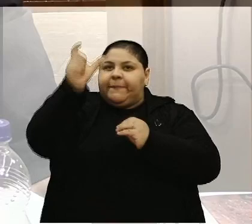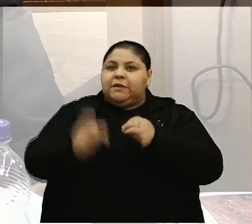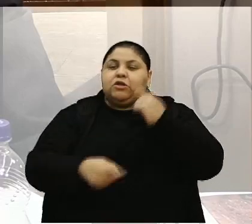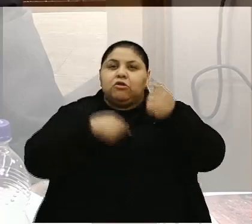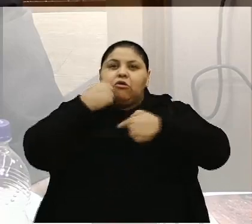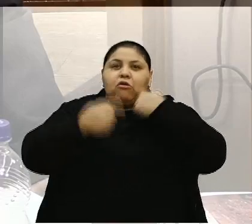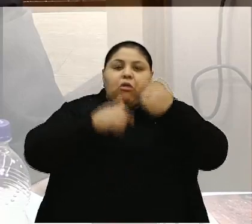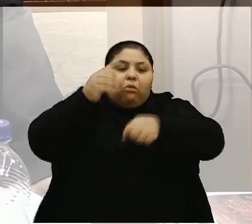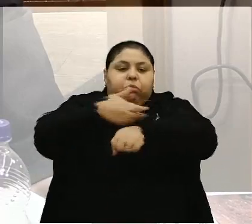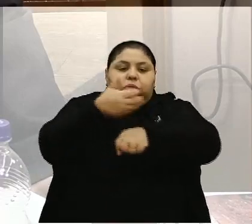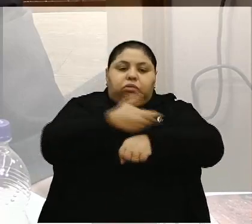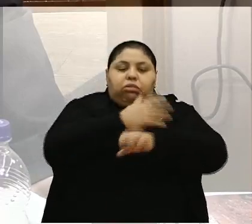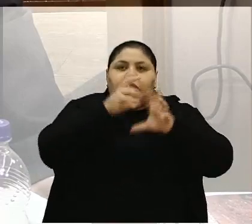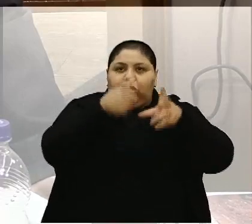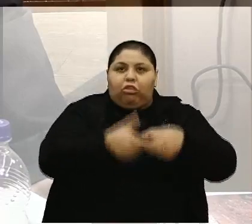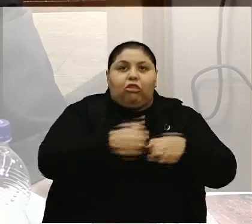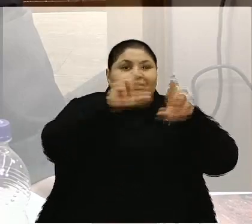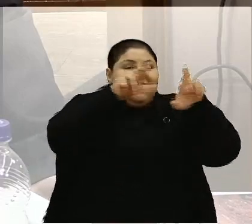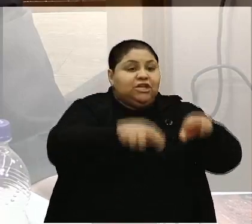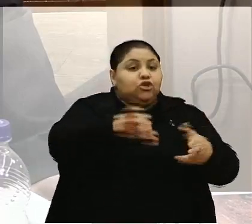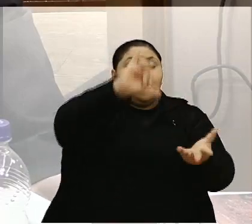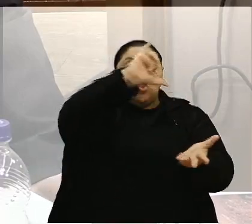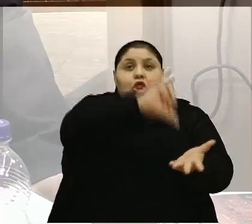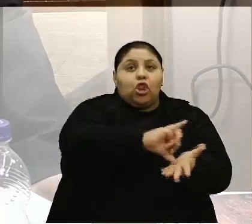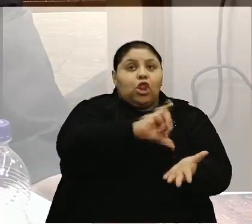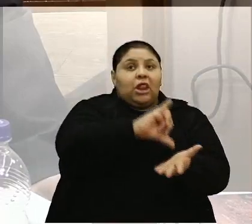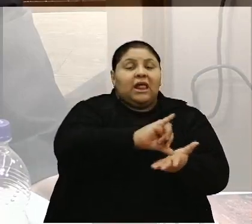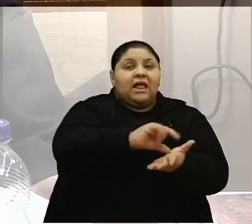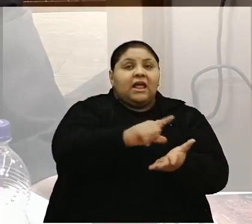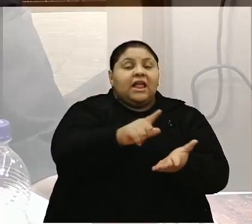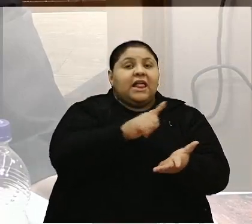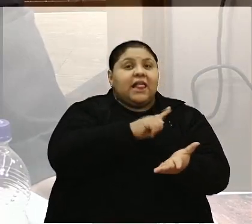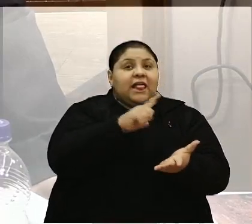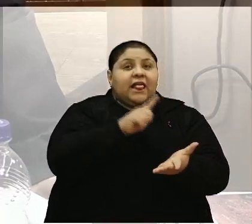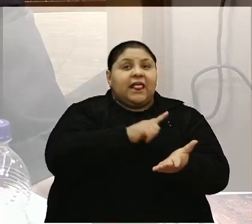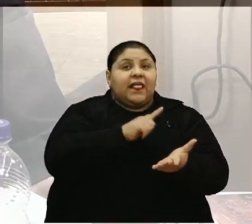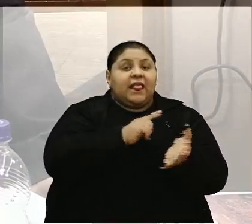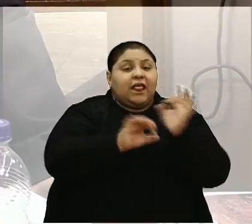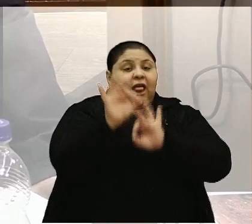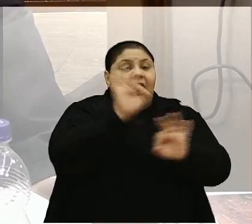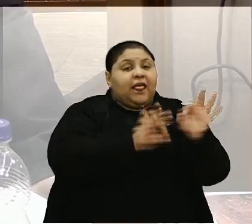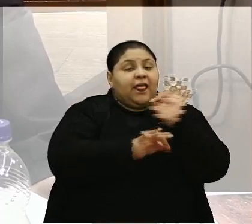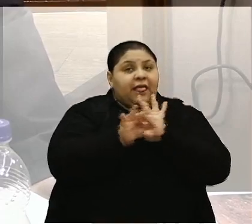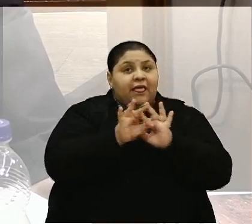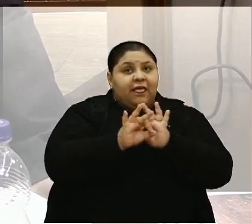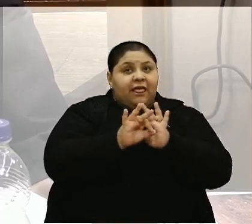tudo que é lugar. Se a região central não tivesse tido esses reparos,